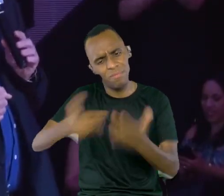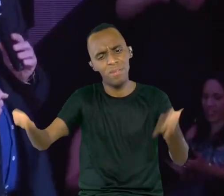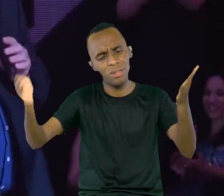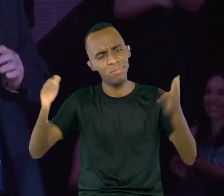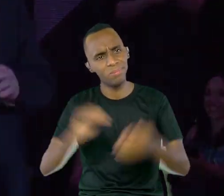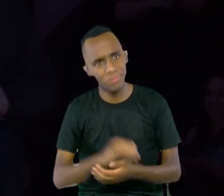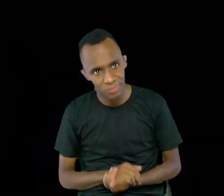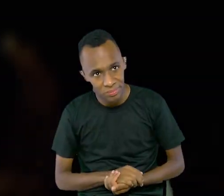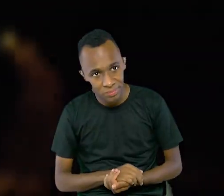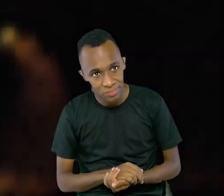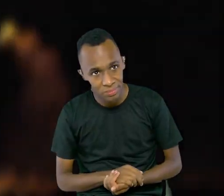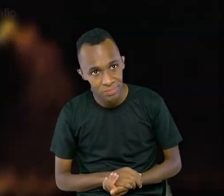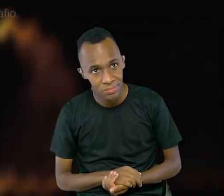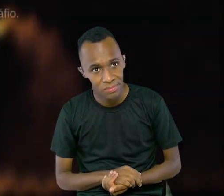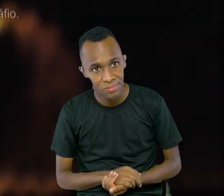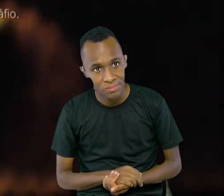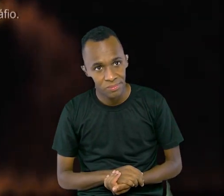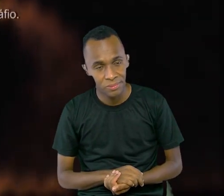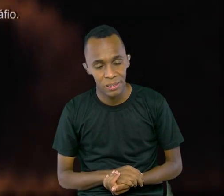isso?